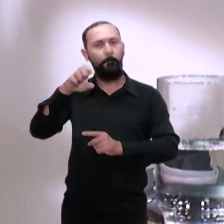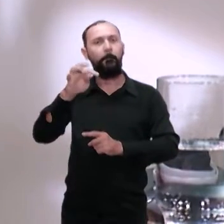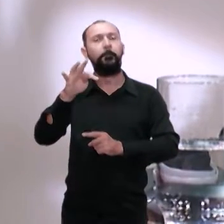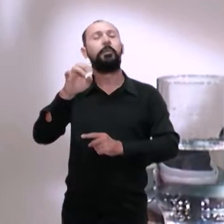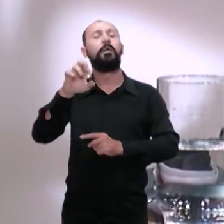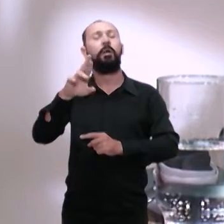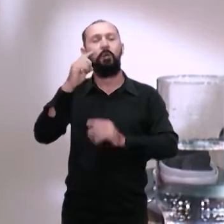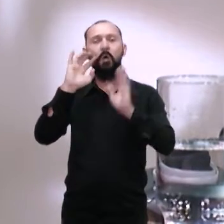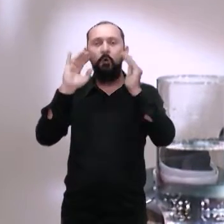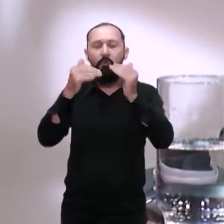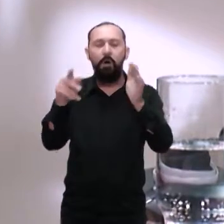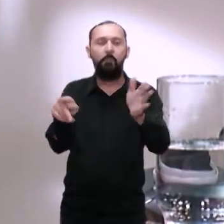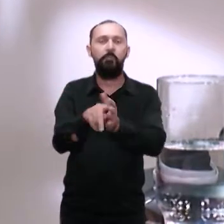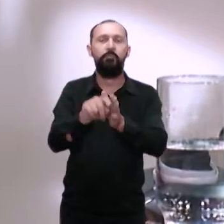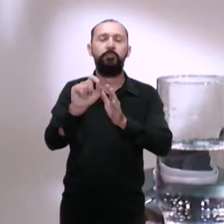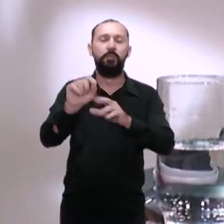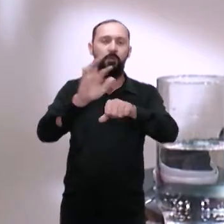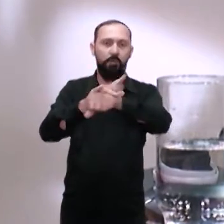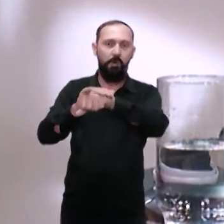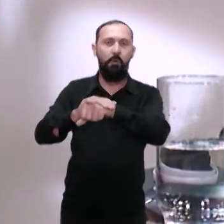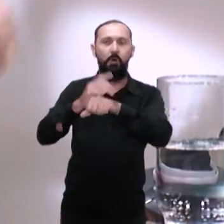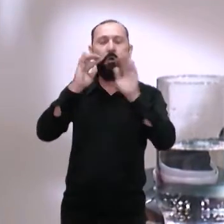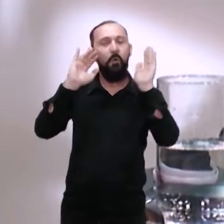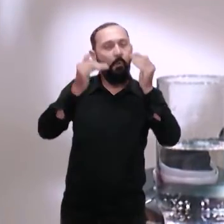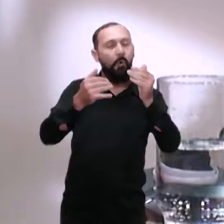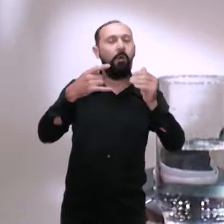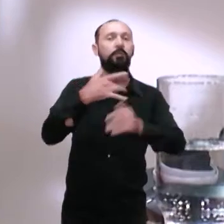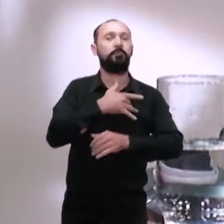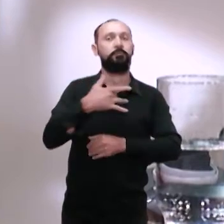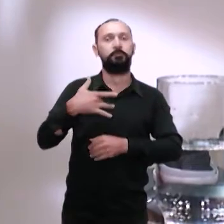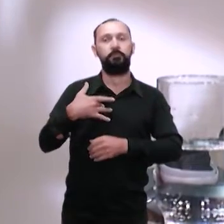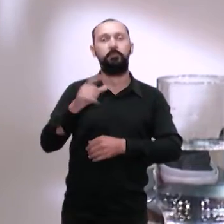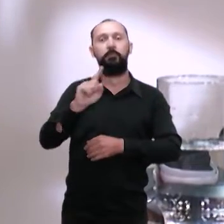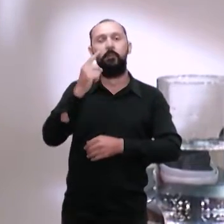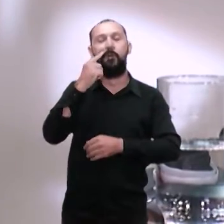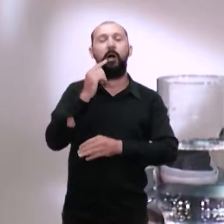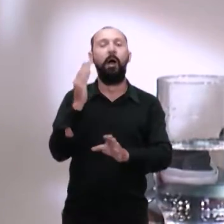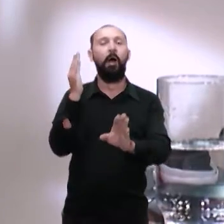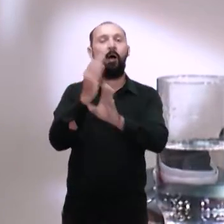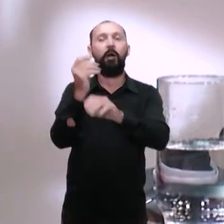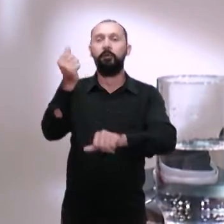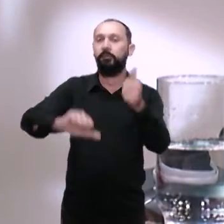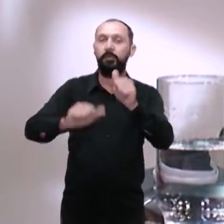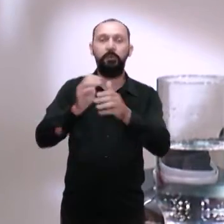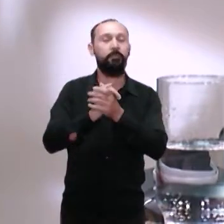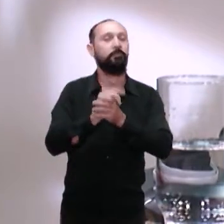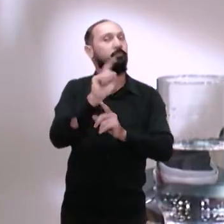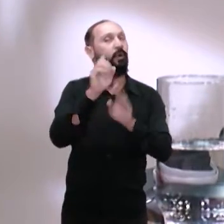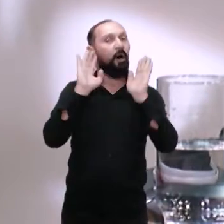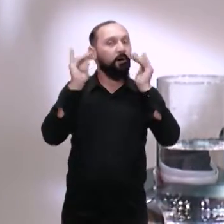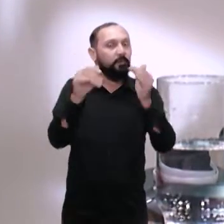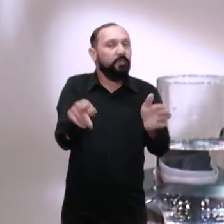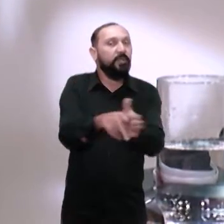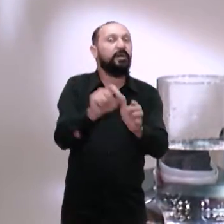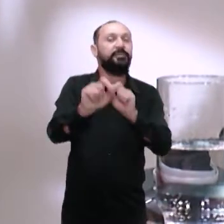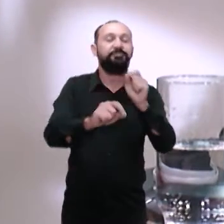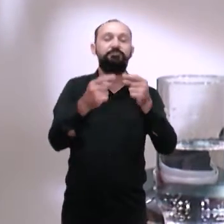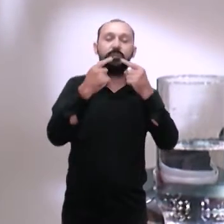de mundo do Peter é maravilhosa. Nós não focamos na doença, nós focamos na saúde, nós não focamos em